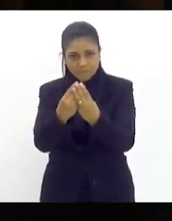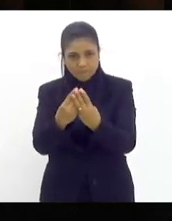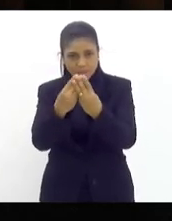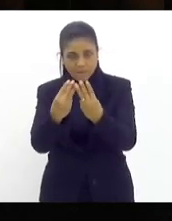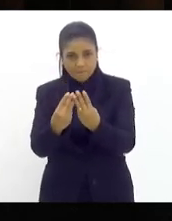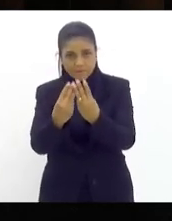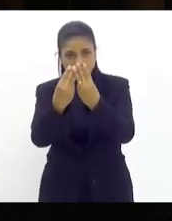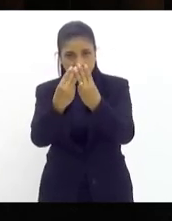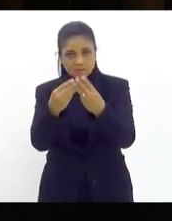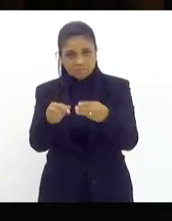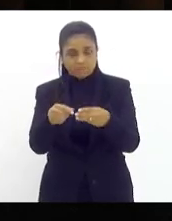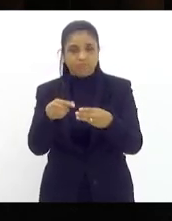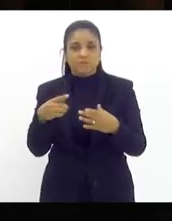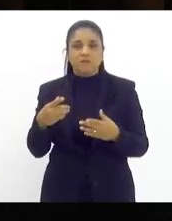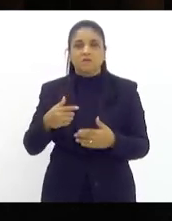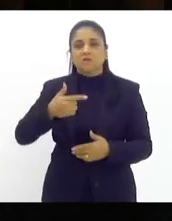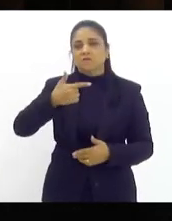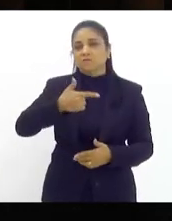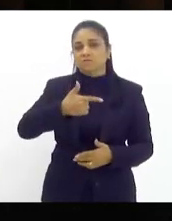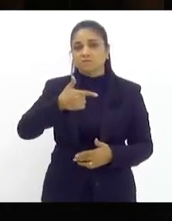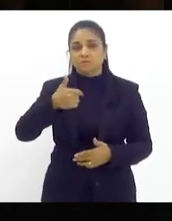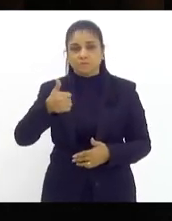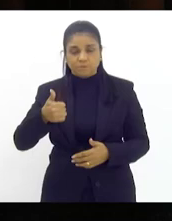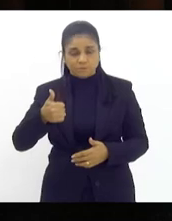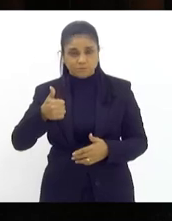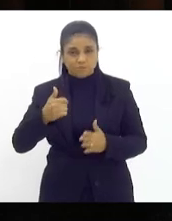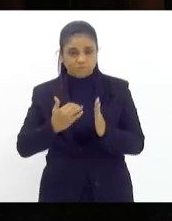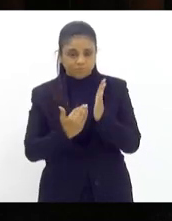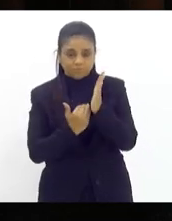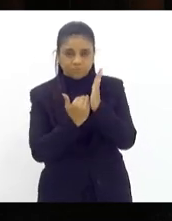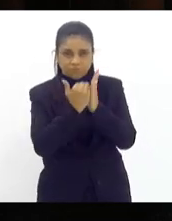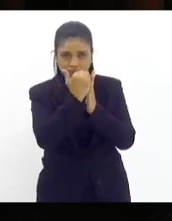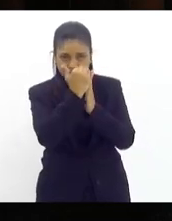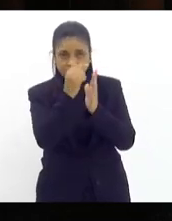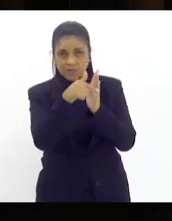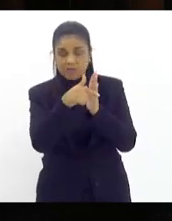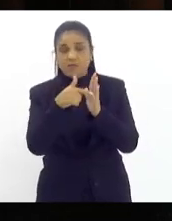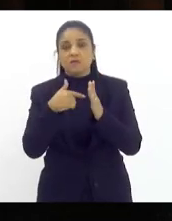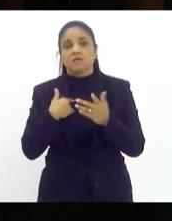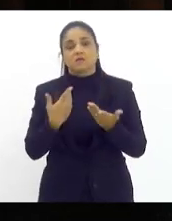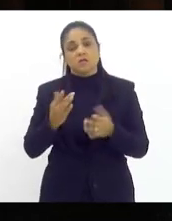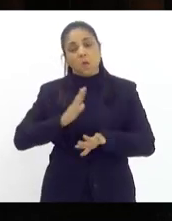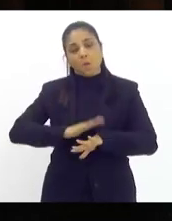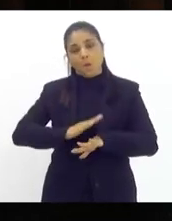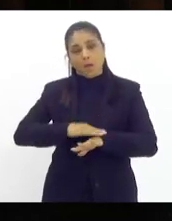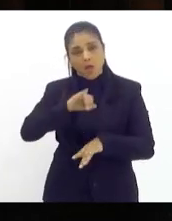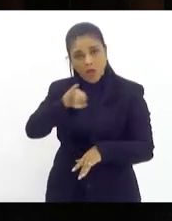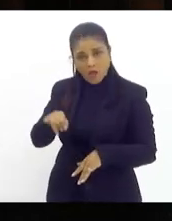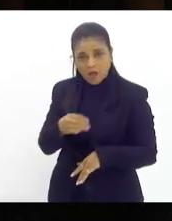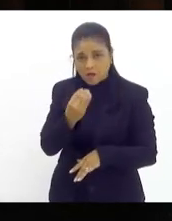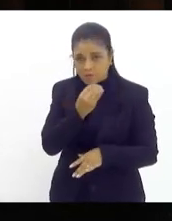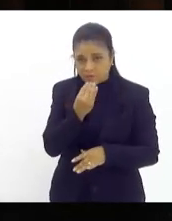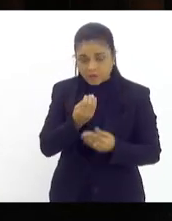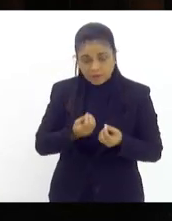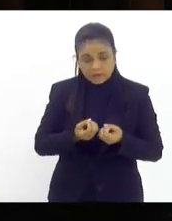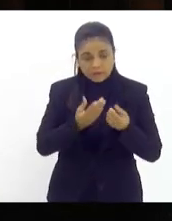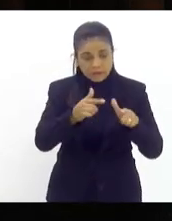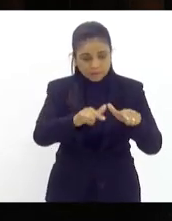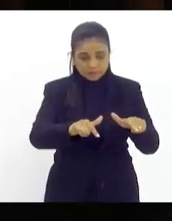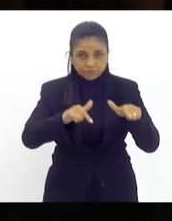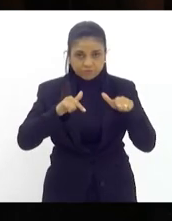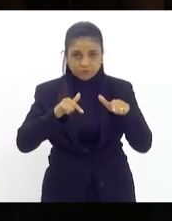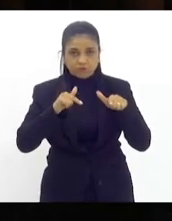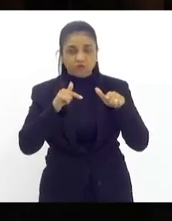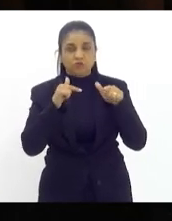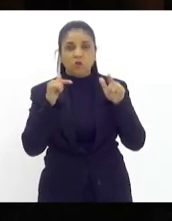É e eu queria aproveitar esse momento Presidente para entregar uma Moção de uma noção de louvor e de